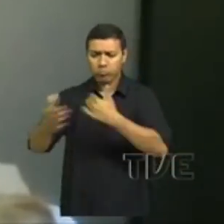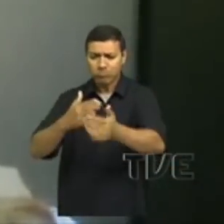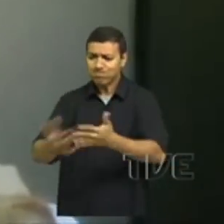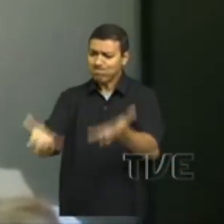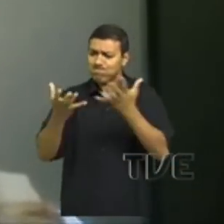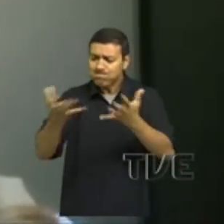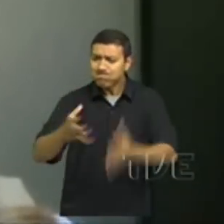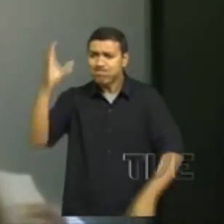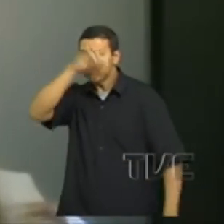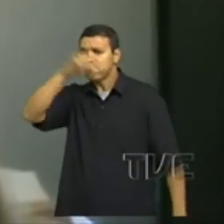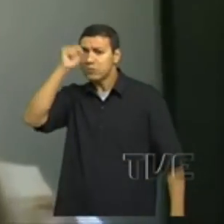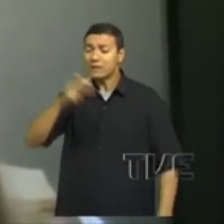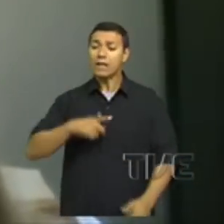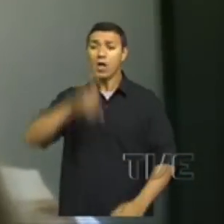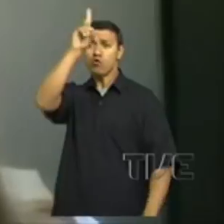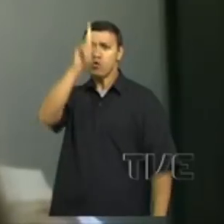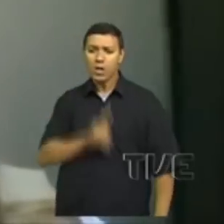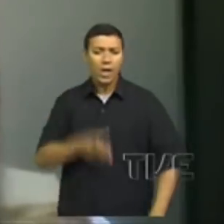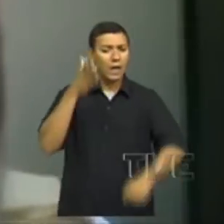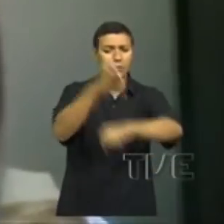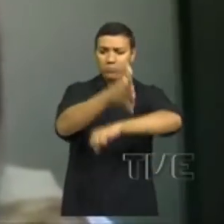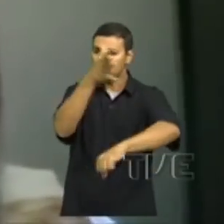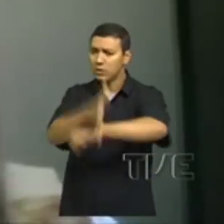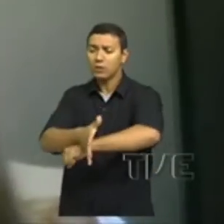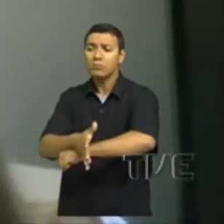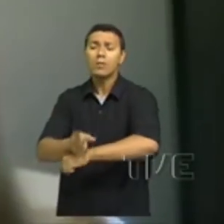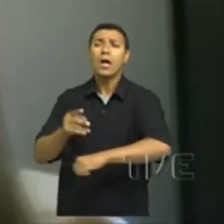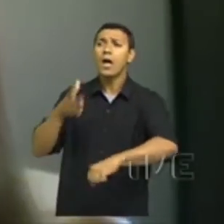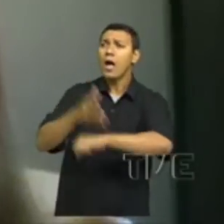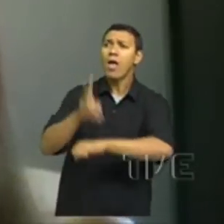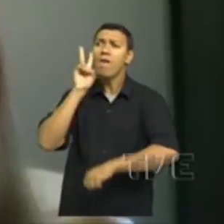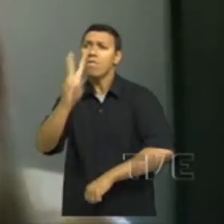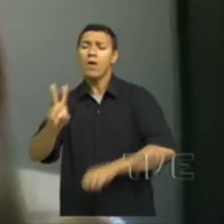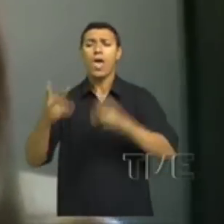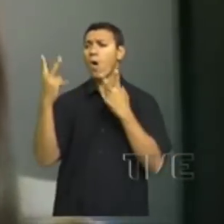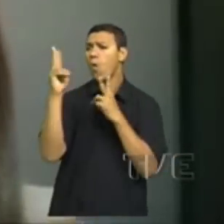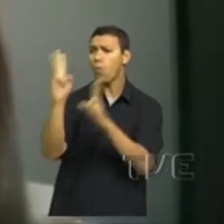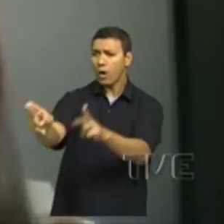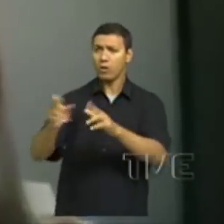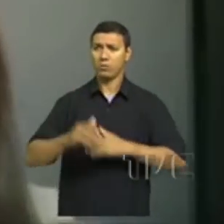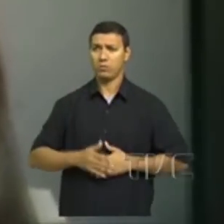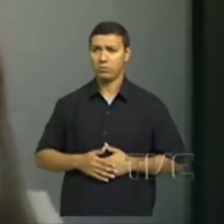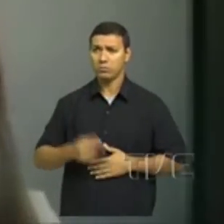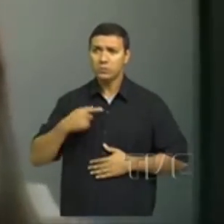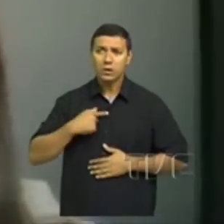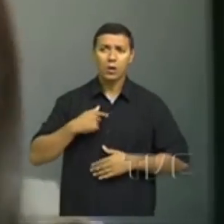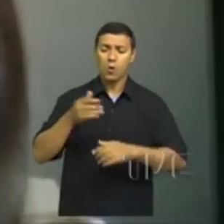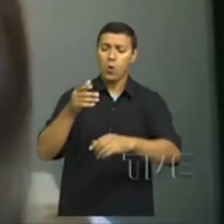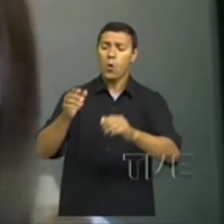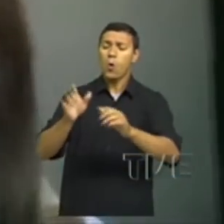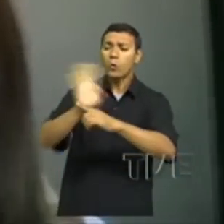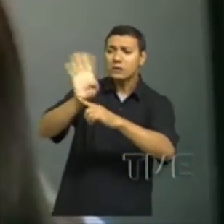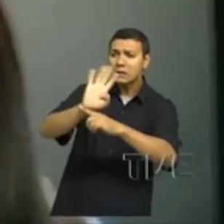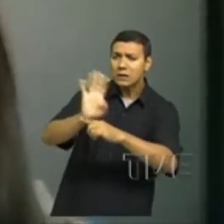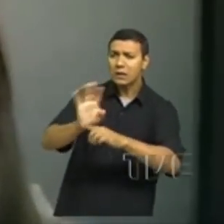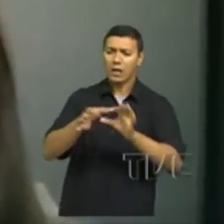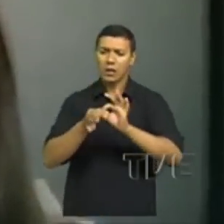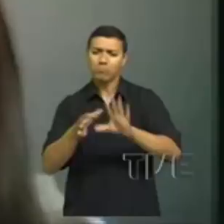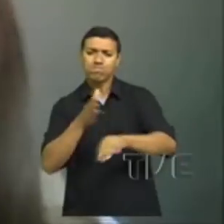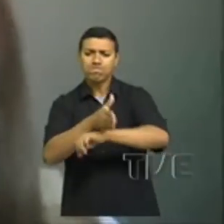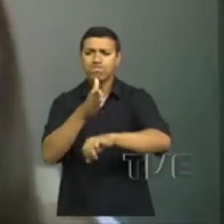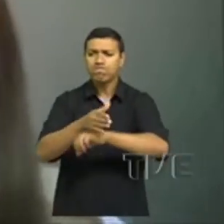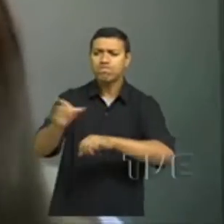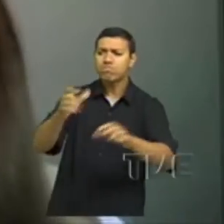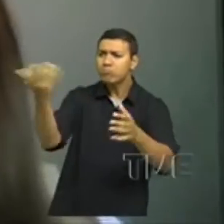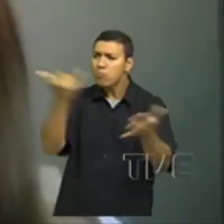é? Precisa poder ter direito de fazer parte disso de forma igual. Então, nesse caso, o cinema que é acessível busca justamente esse objetivo, busca ampliar os